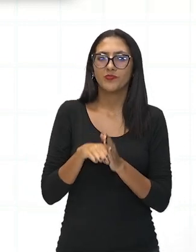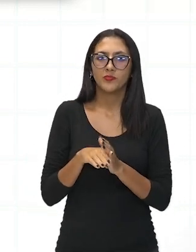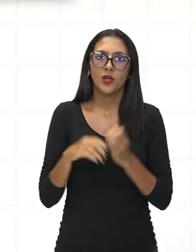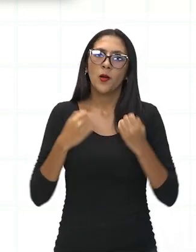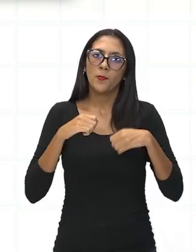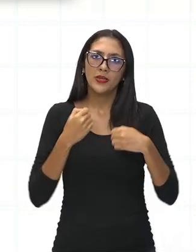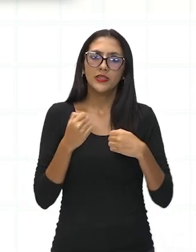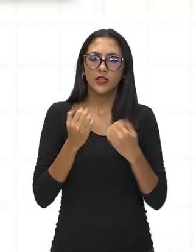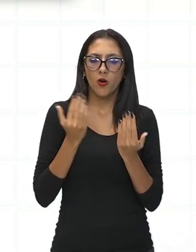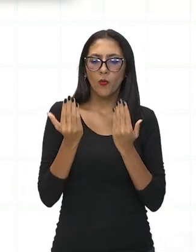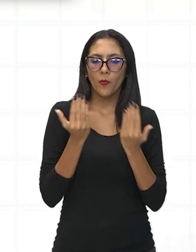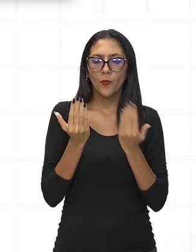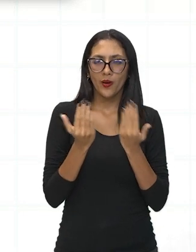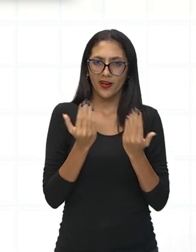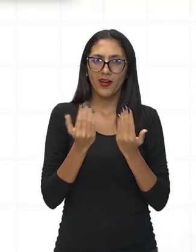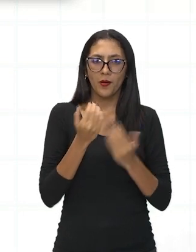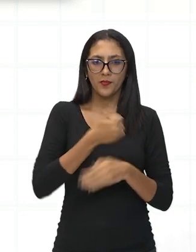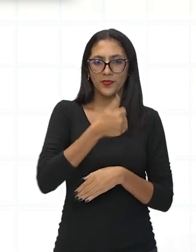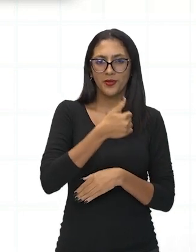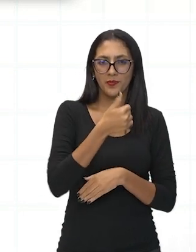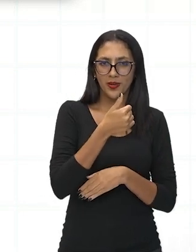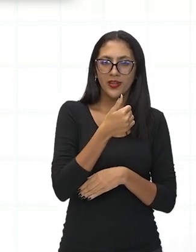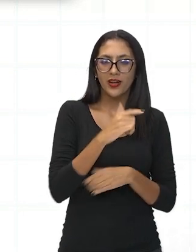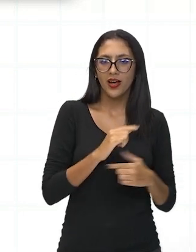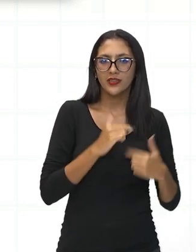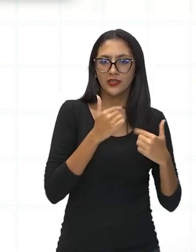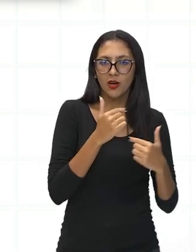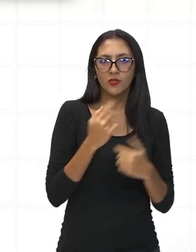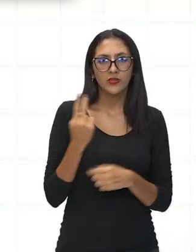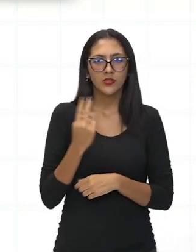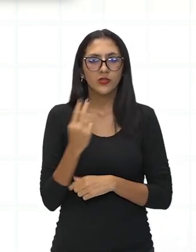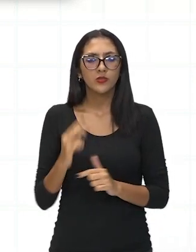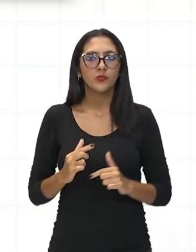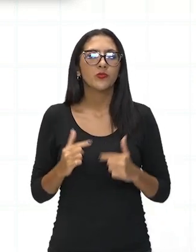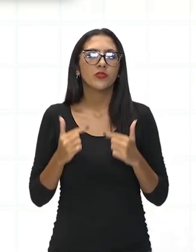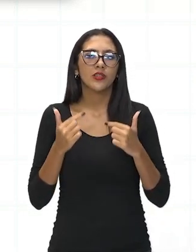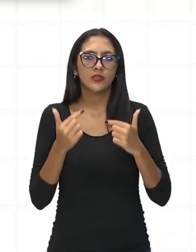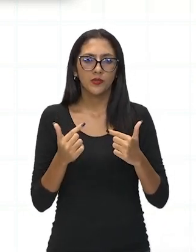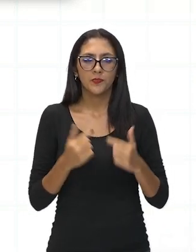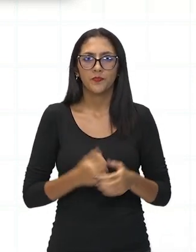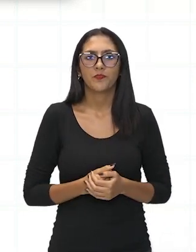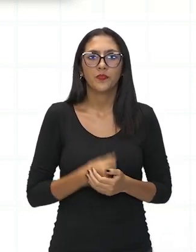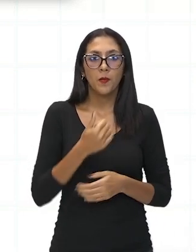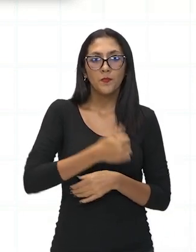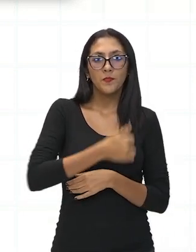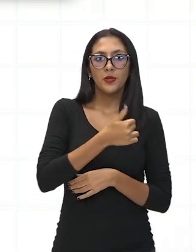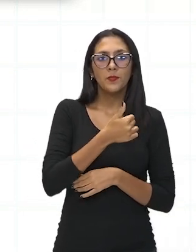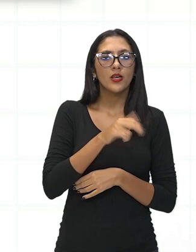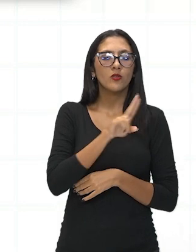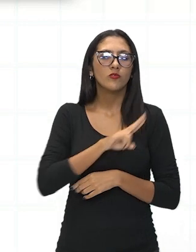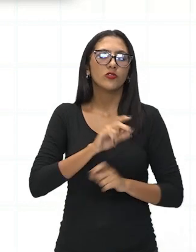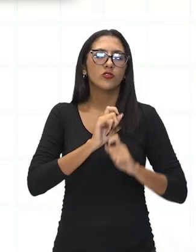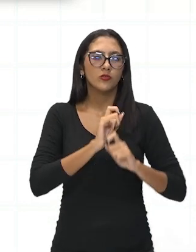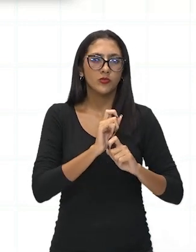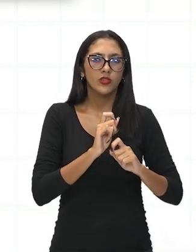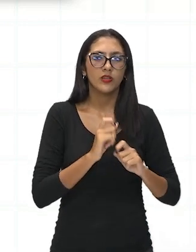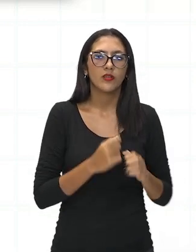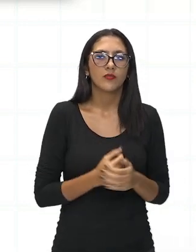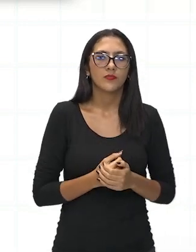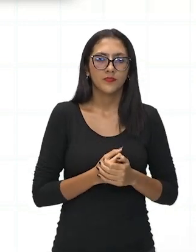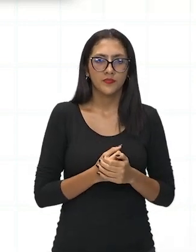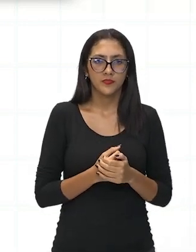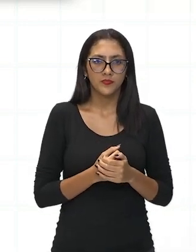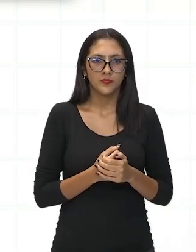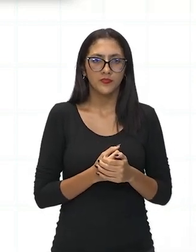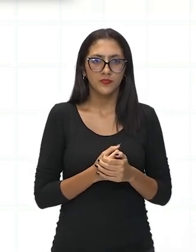tá? Aqui eu estou utilizando past continuous, que é aquele tempo verbal que eu vou utilizar o quê?